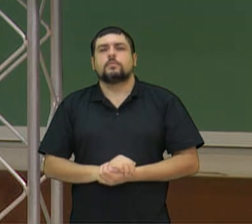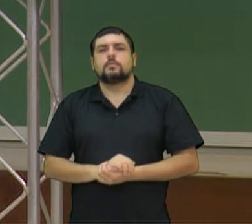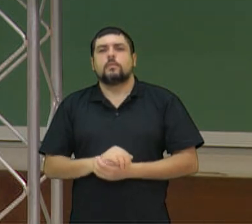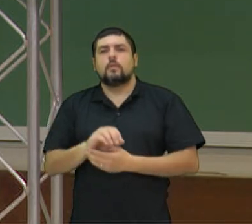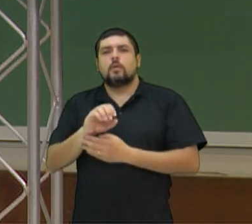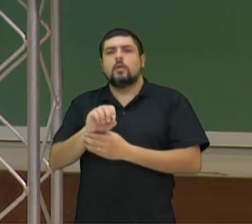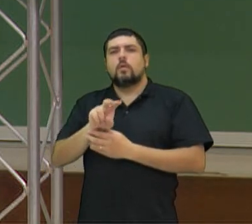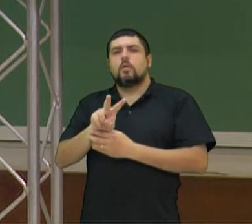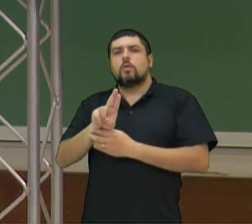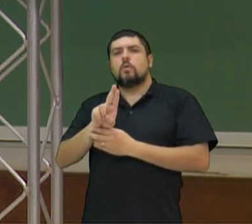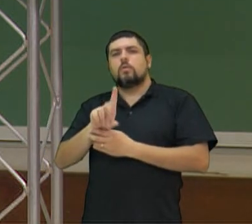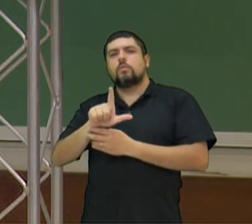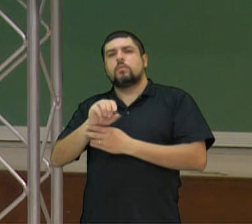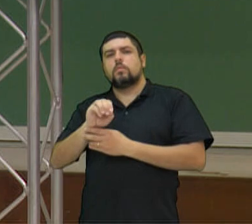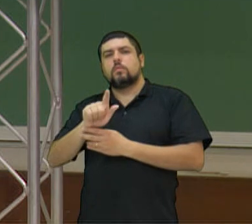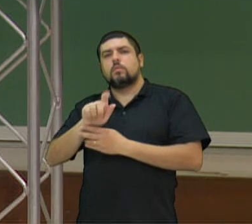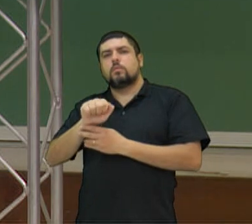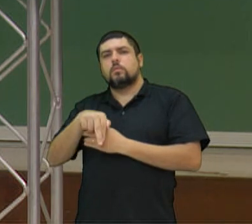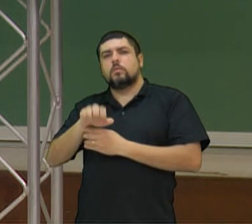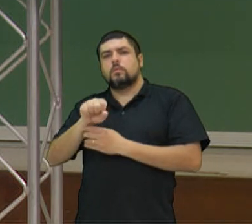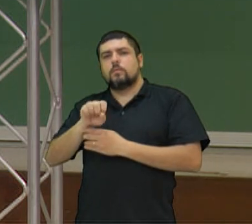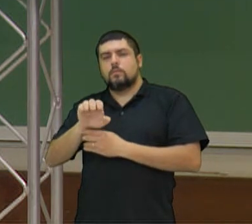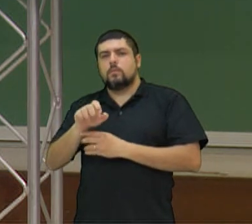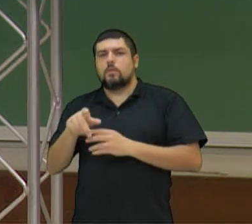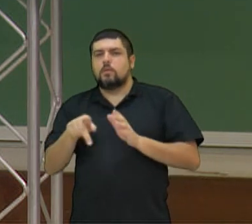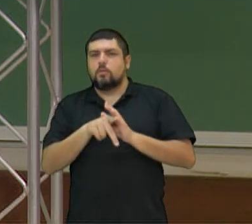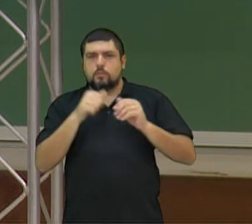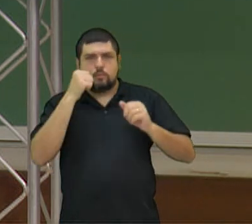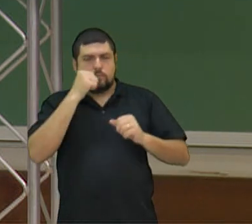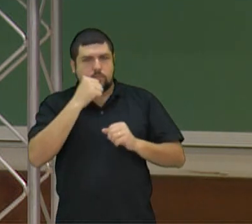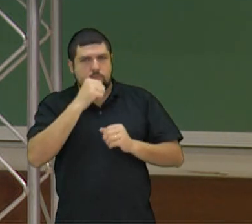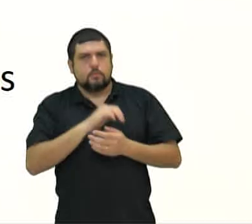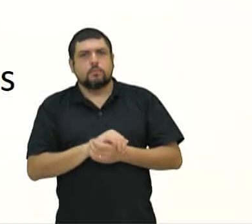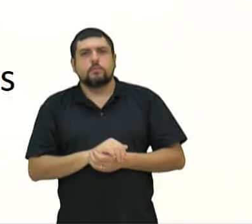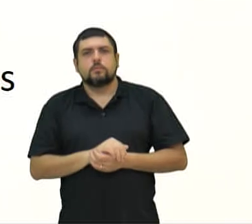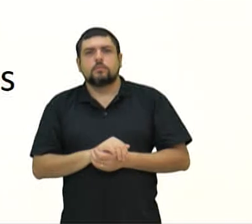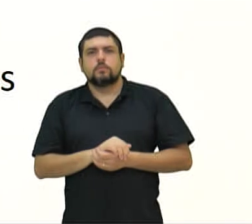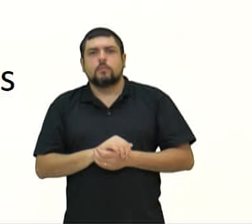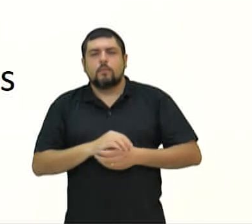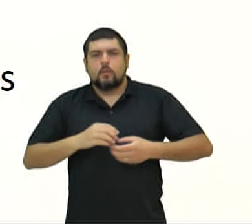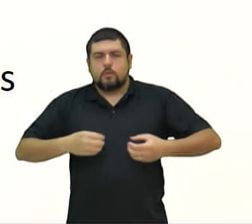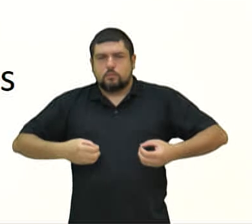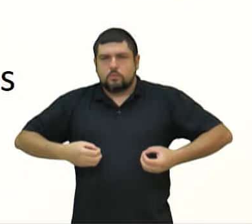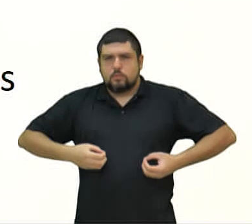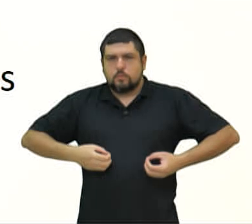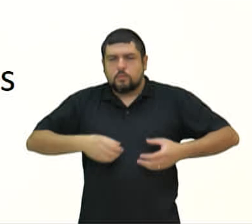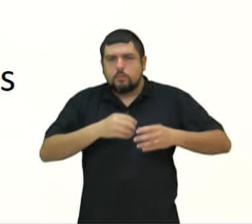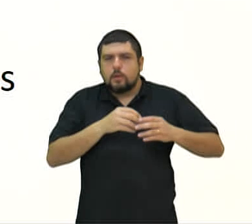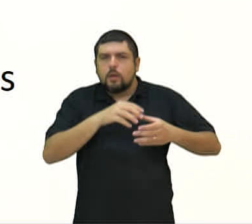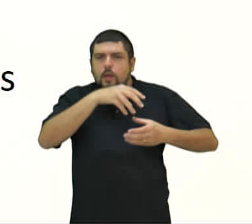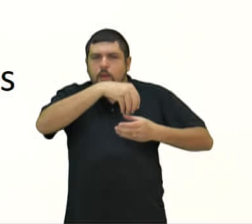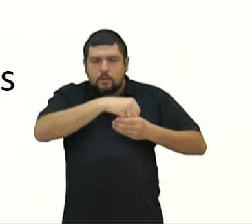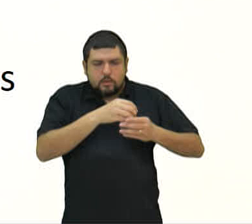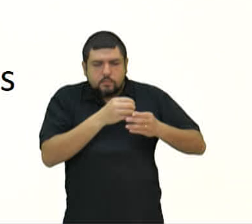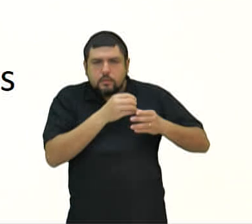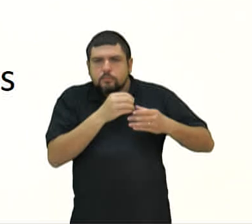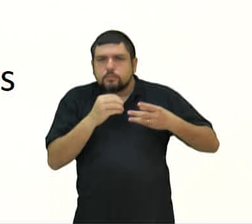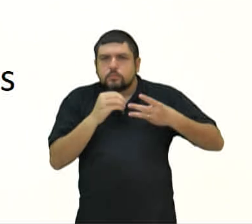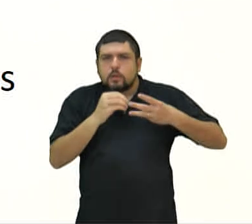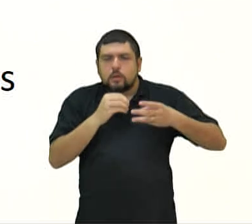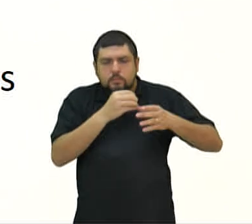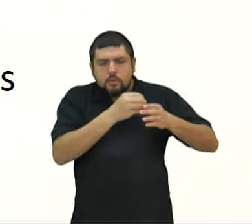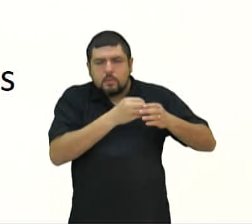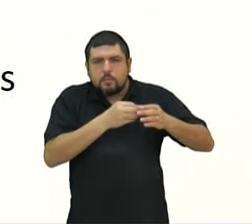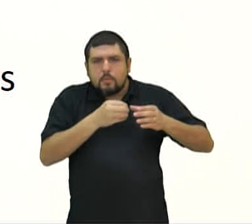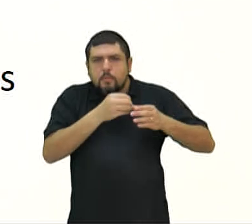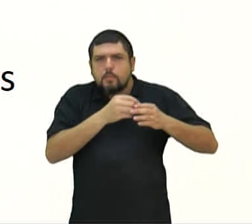Ovulogênese. Agora a parte feminina. Na fase embrionária, as células germinativas primordiais multiplicam-se e originam ovogônias